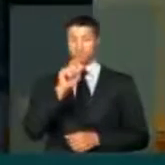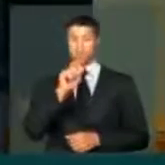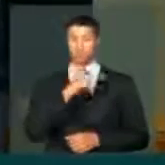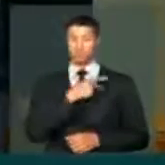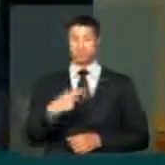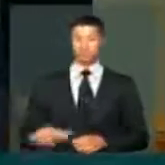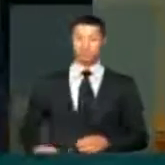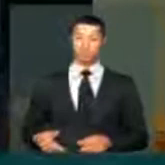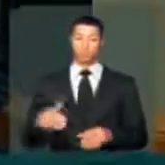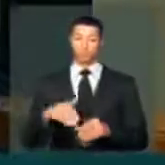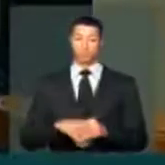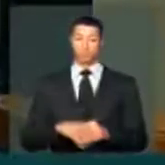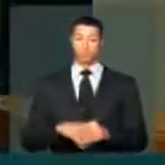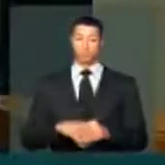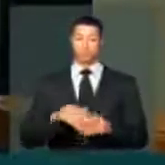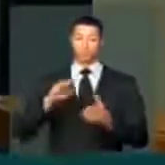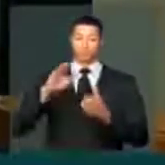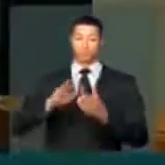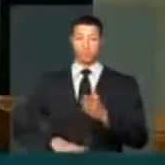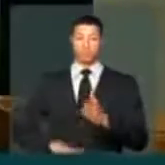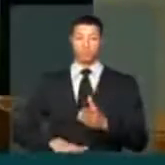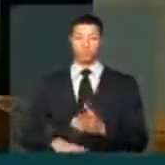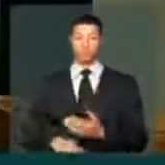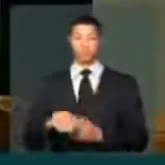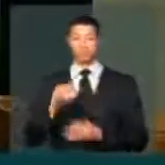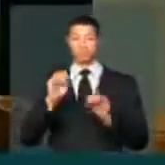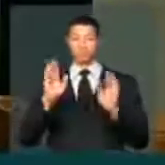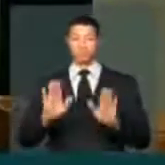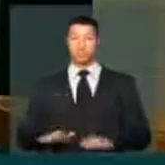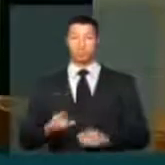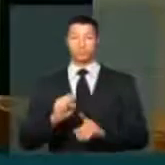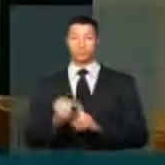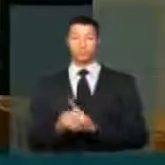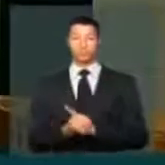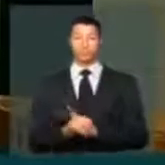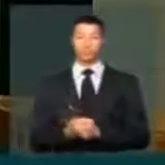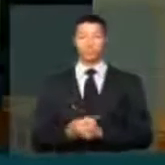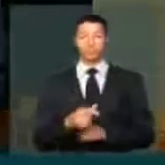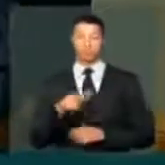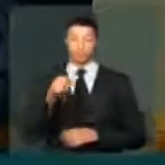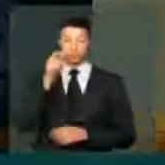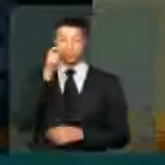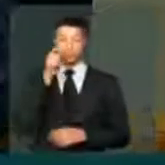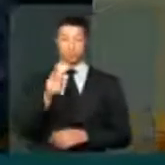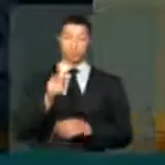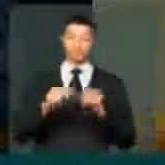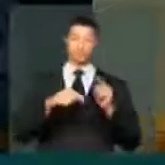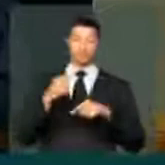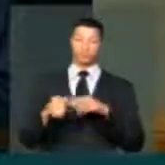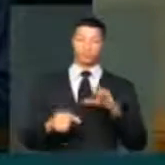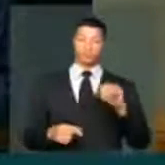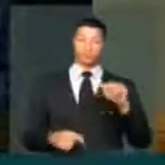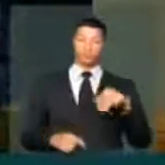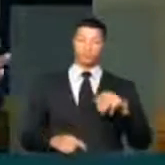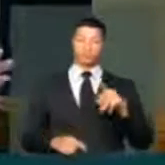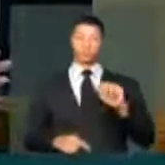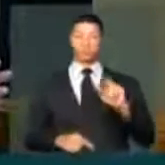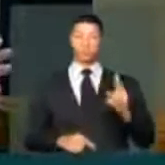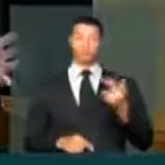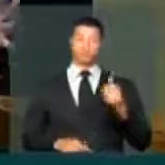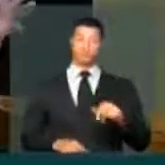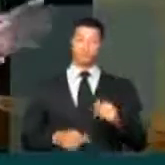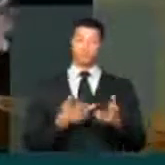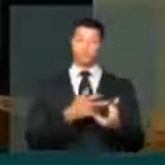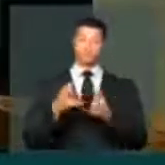presidente não fosse eleita, seria retirado deles esses benefícios sociais. E é interessante que, durante a campanha, a gente vendo